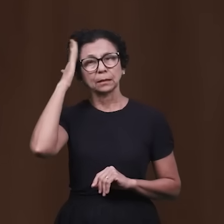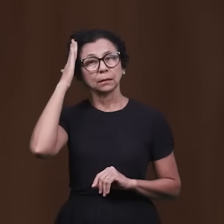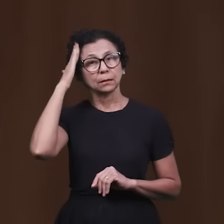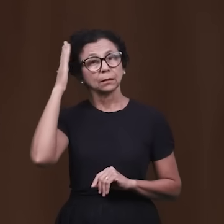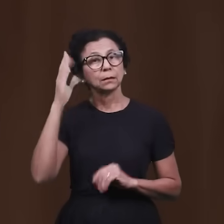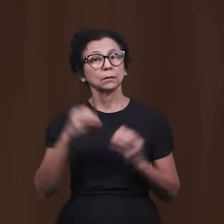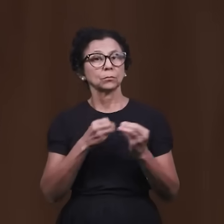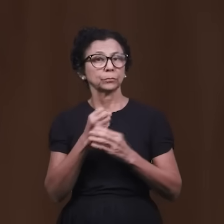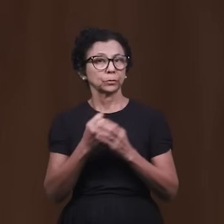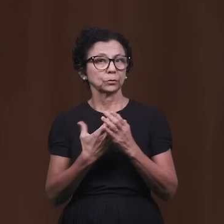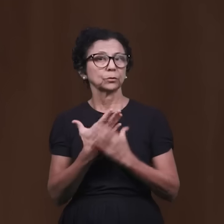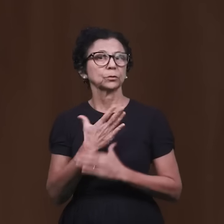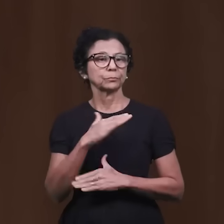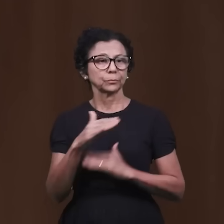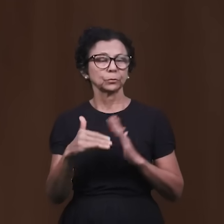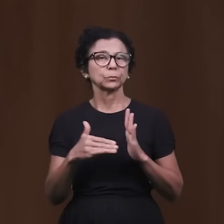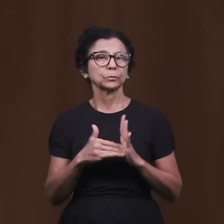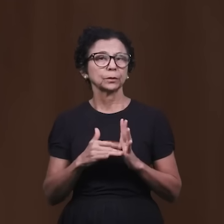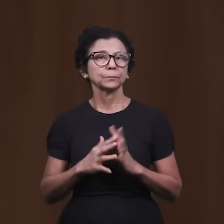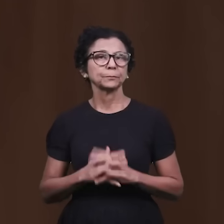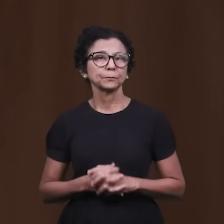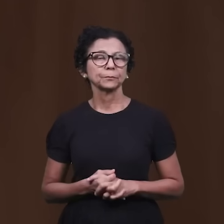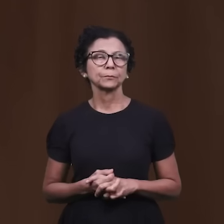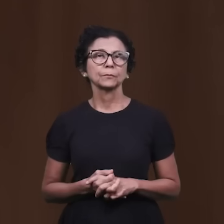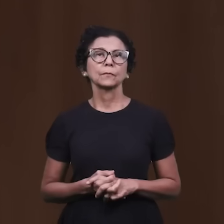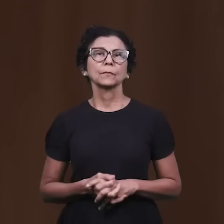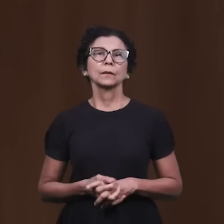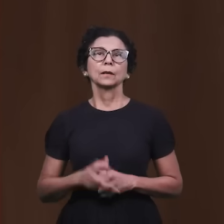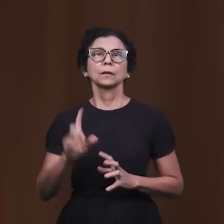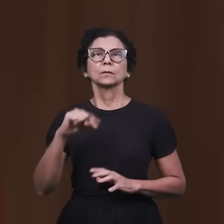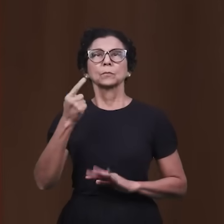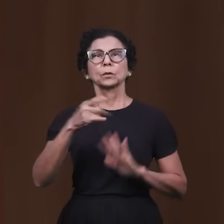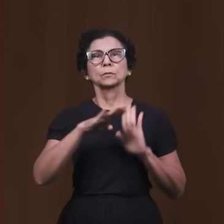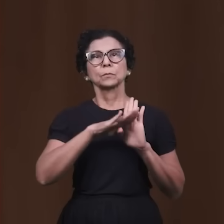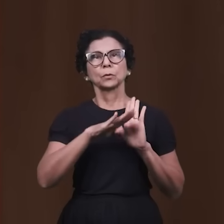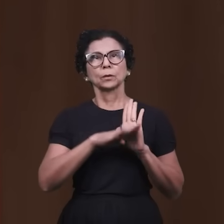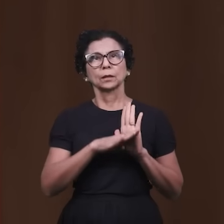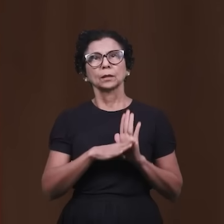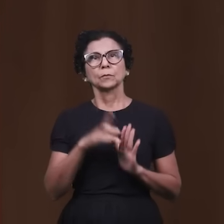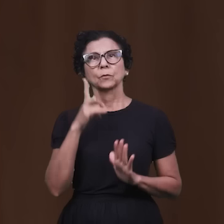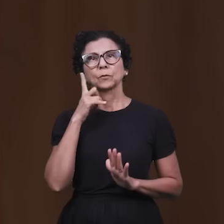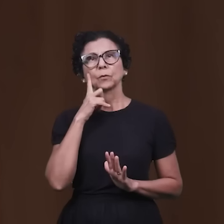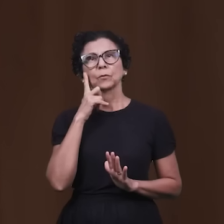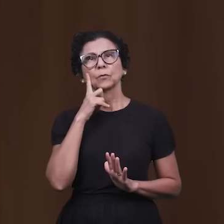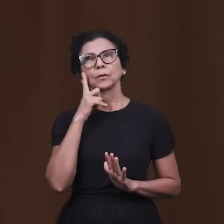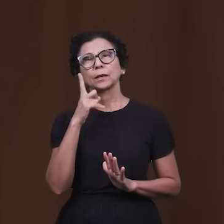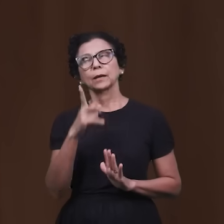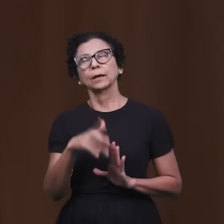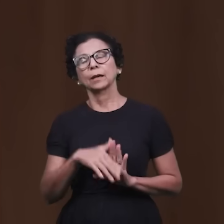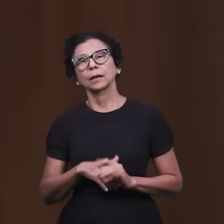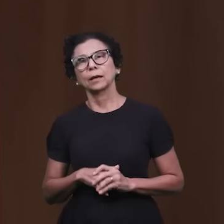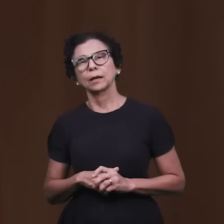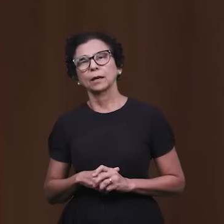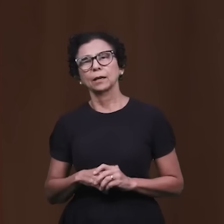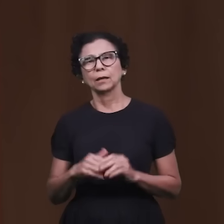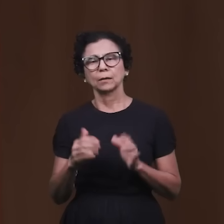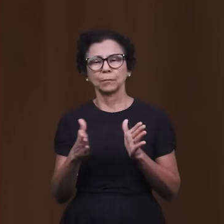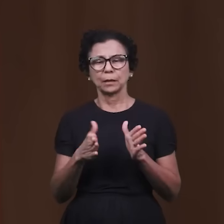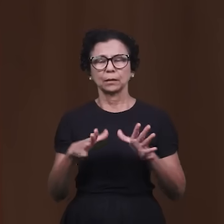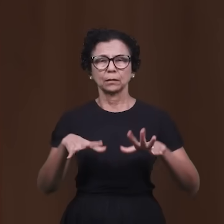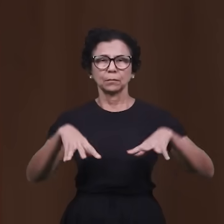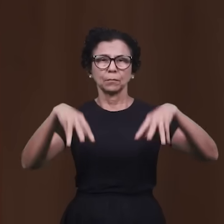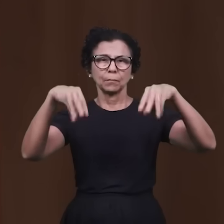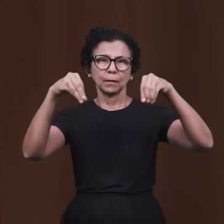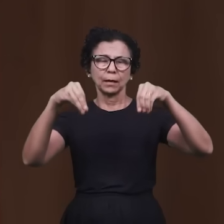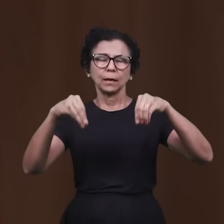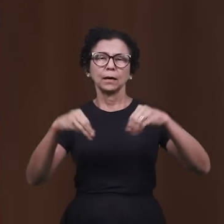irmãos começarem a entender como é que veio tudo isso. Nós vamos falar agora no próximo programa sobre esse período